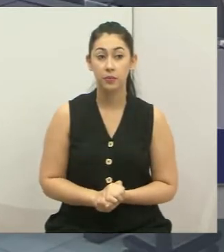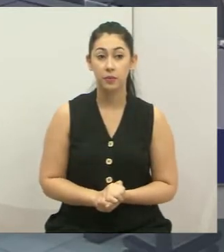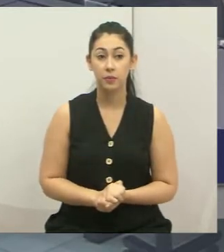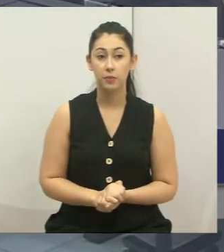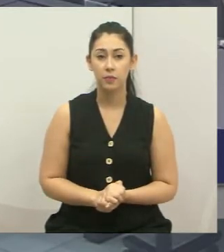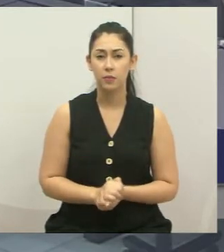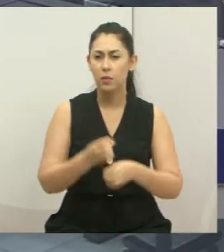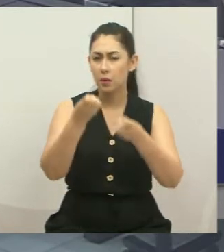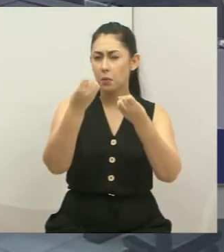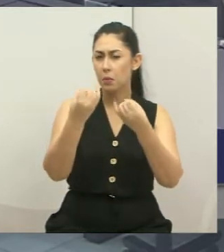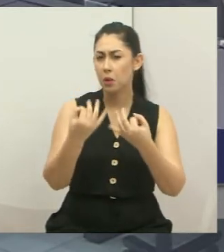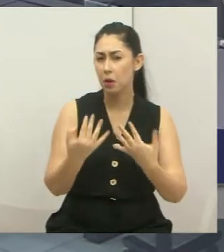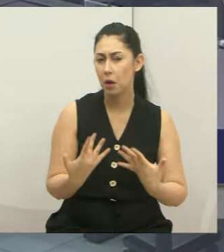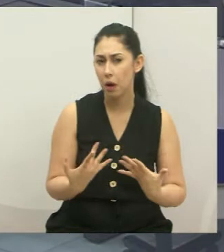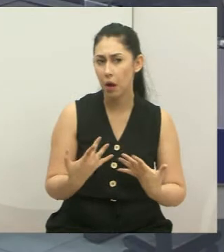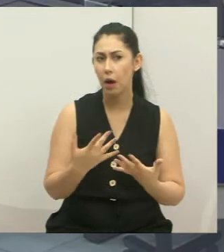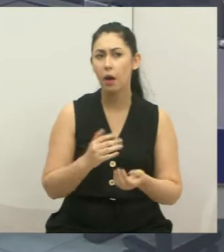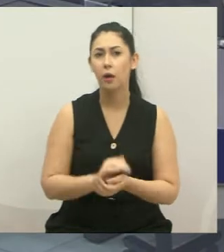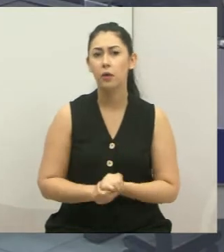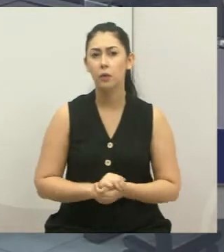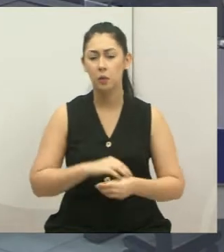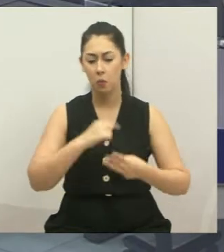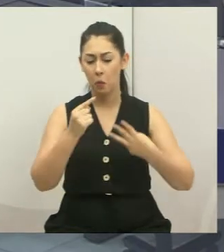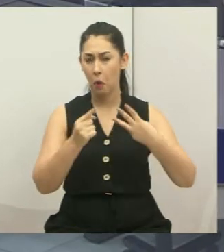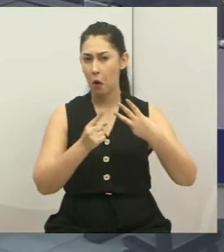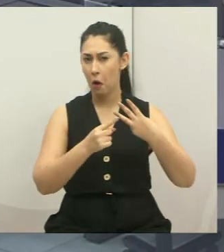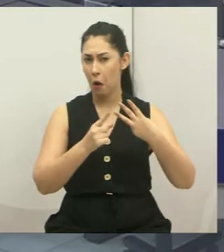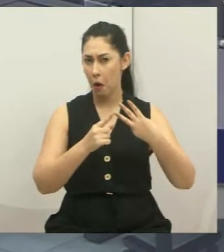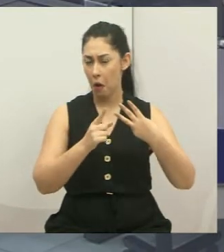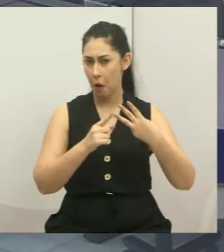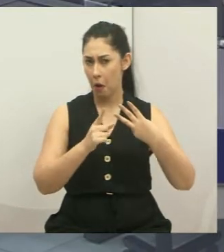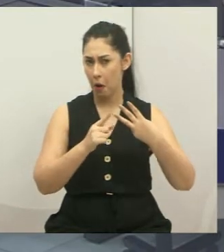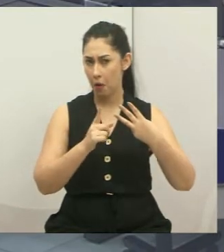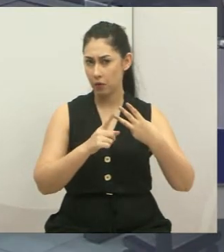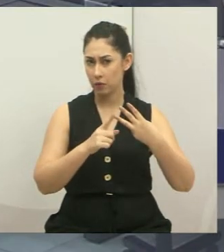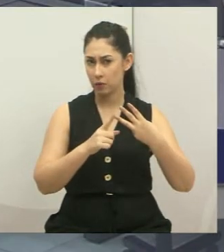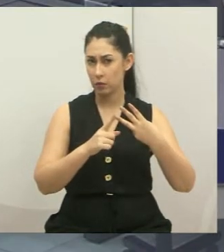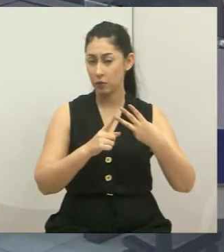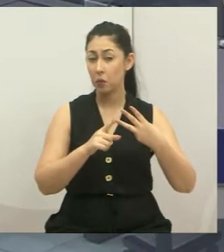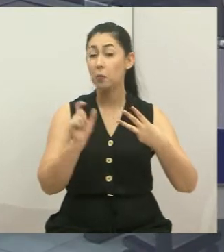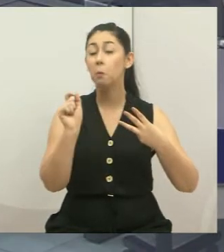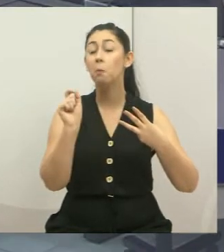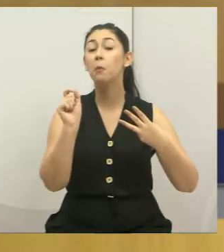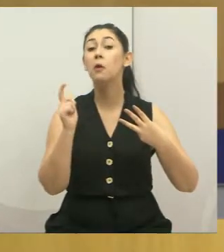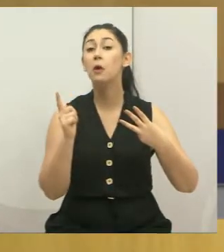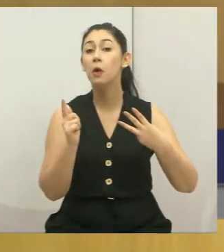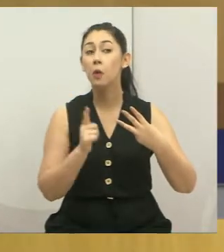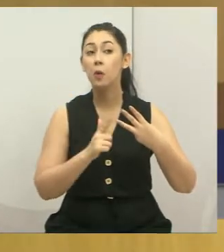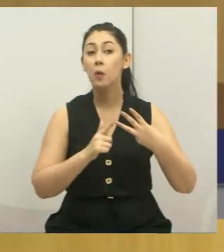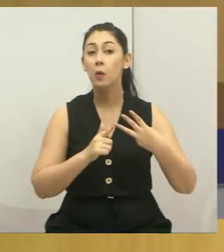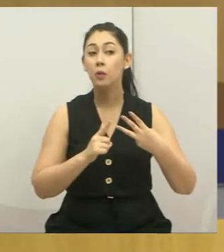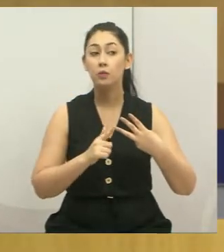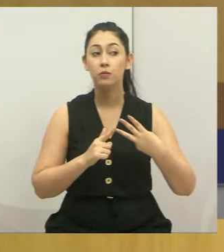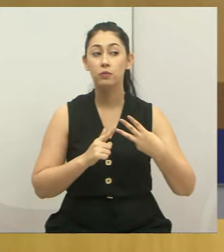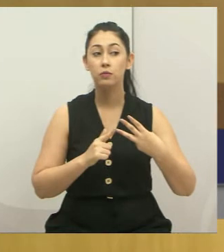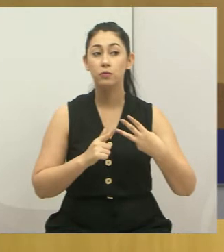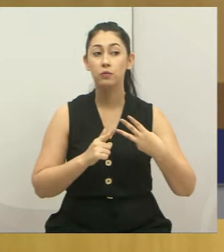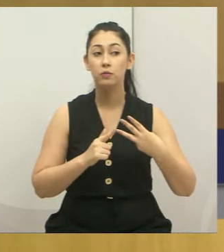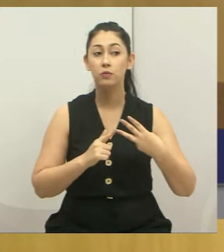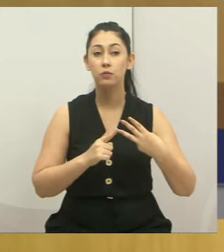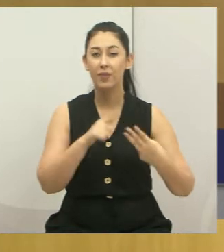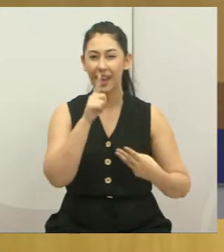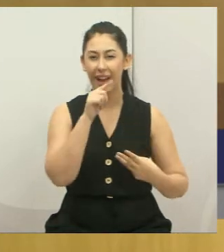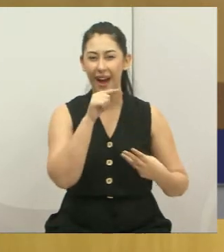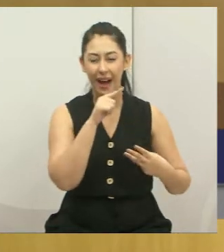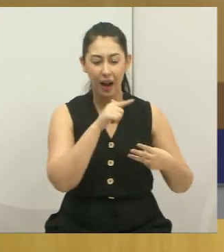Falando um pouco sobre o terceiro elemento desse tripé do plano de saneamento, que seria a questão da